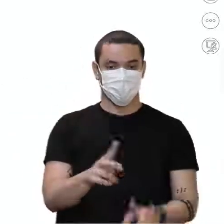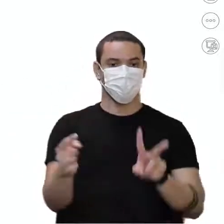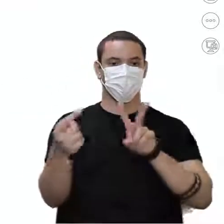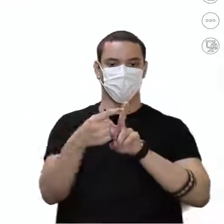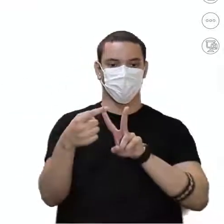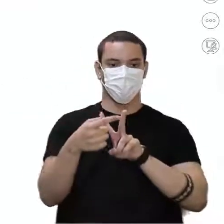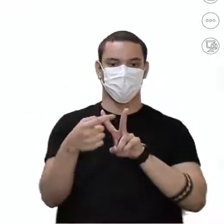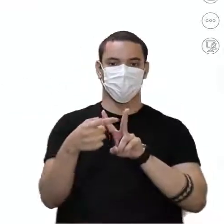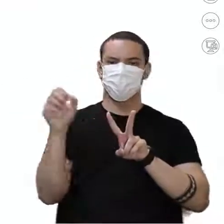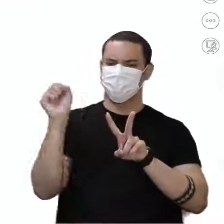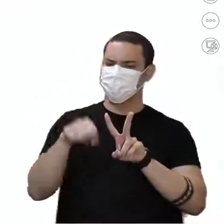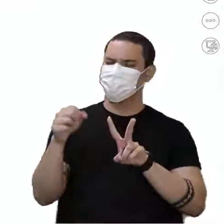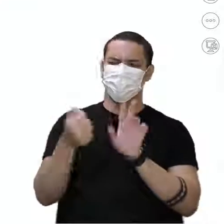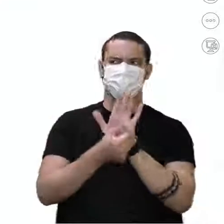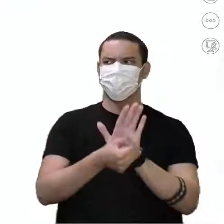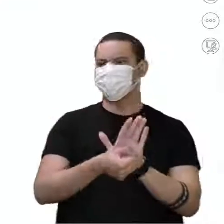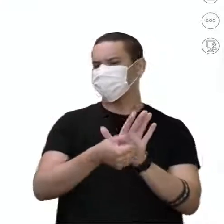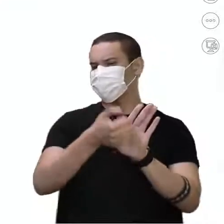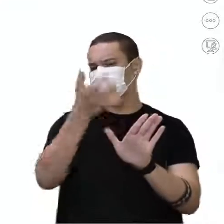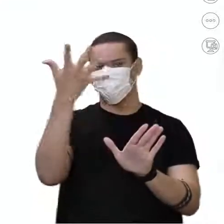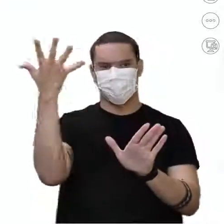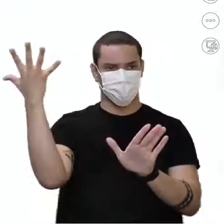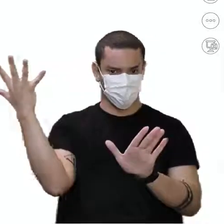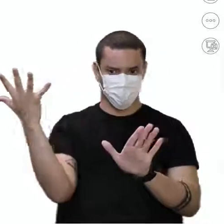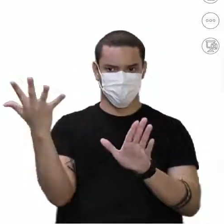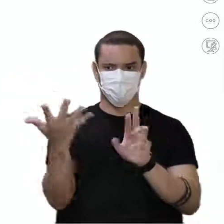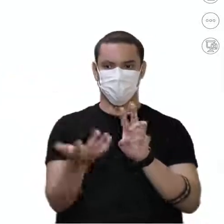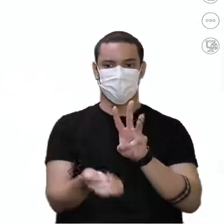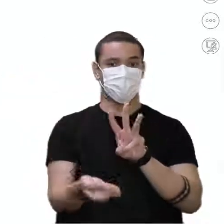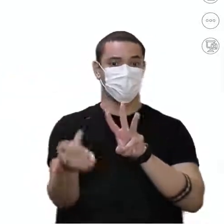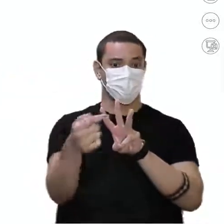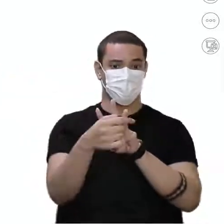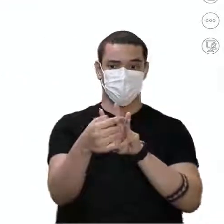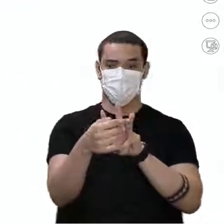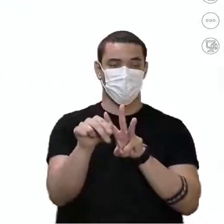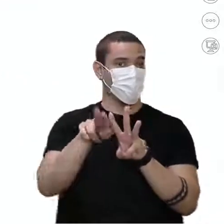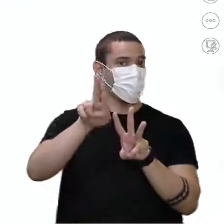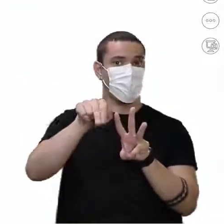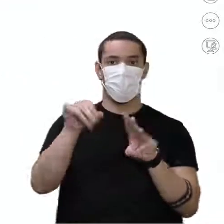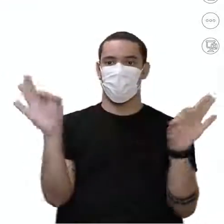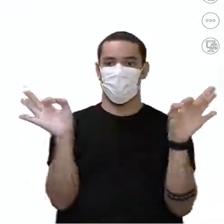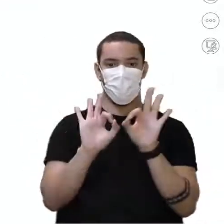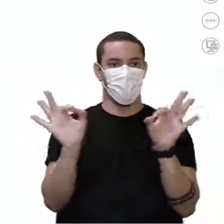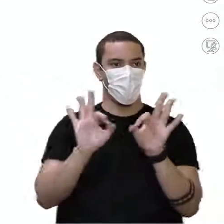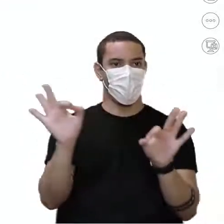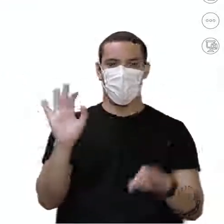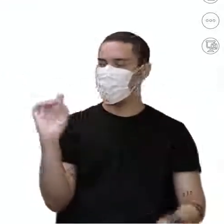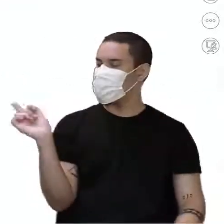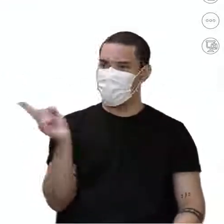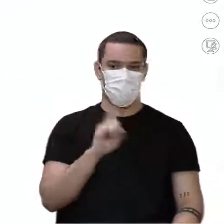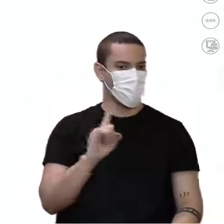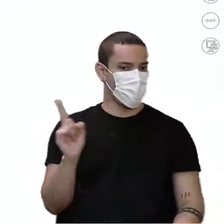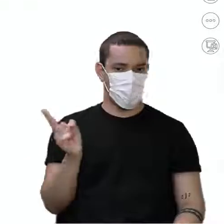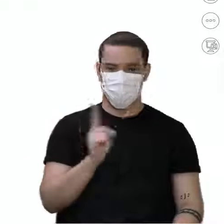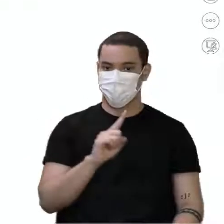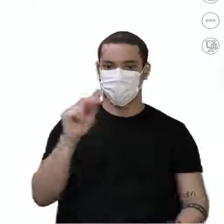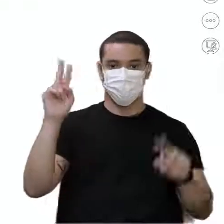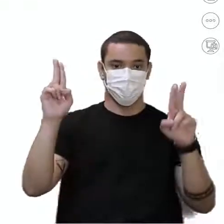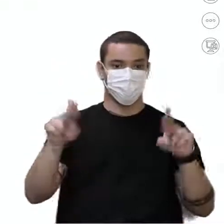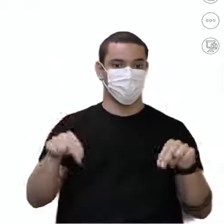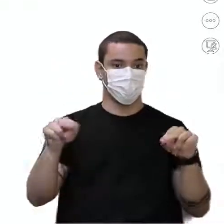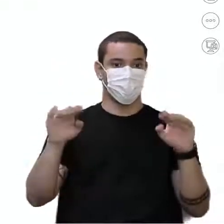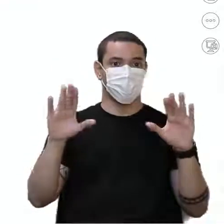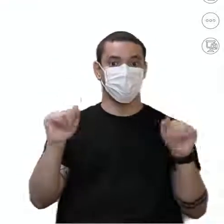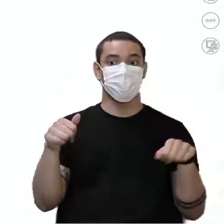Yes, several times. Sim, diversas vezes. No, never. Não, nunca. E